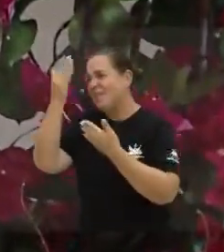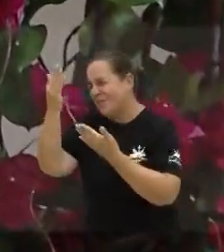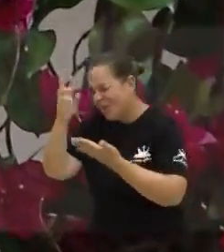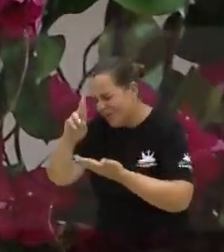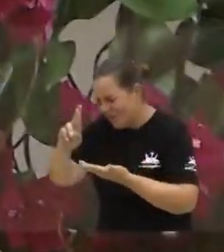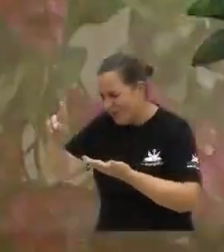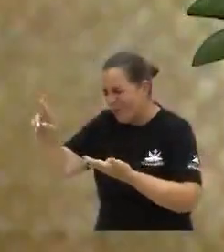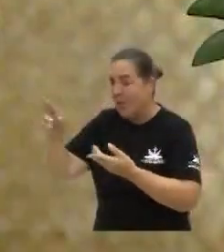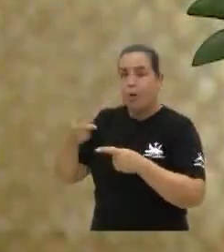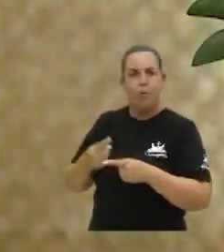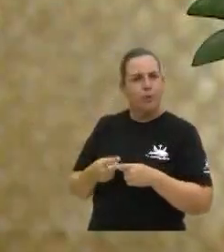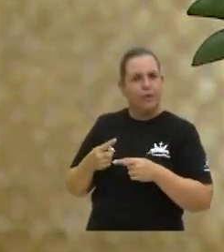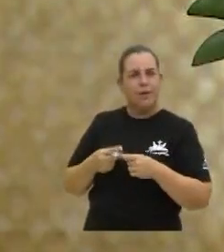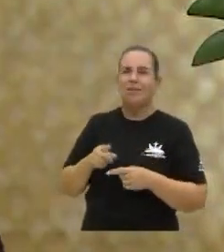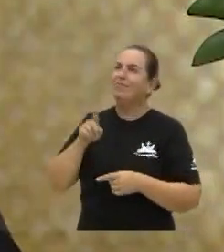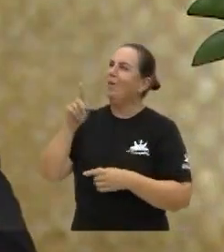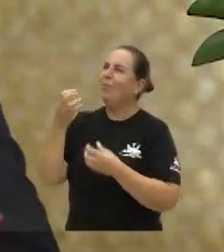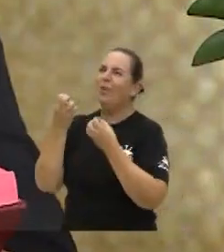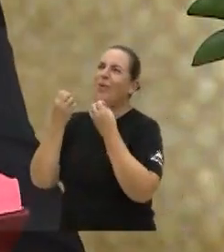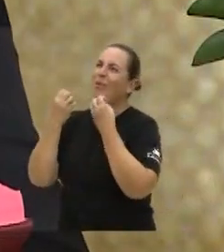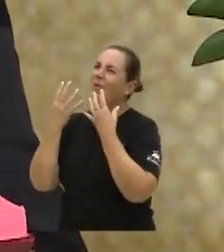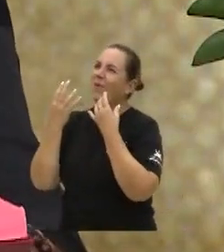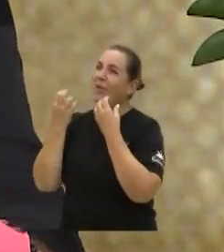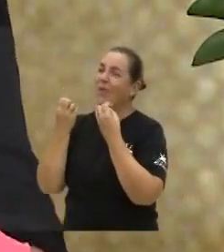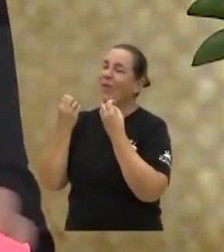Graças ao Senhor, porque Ele é